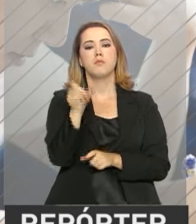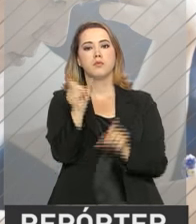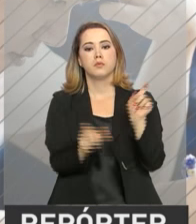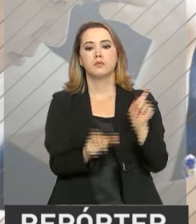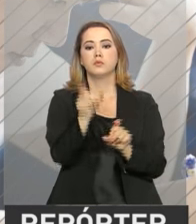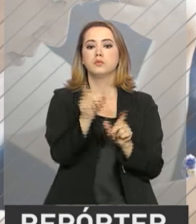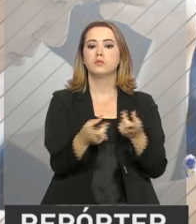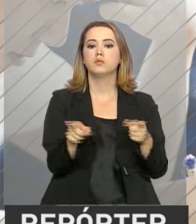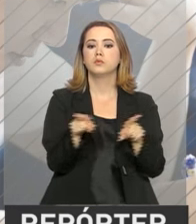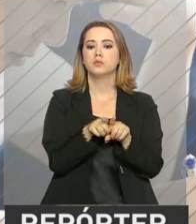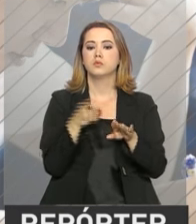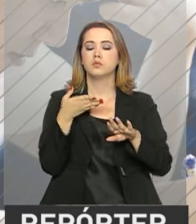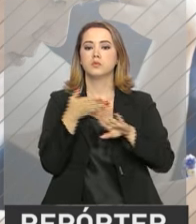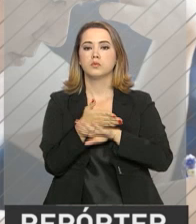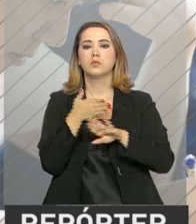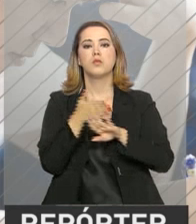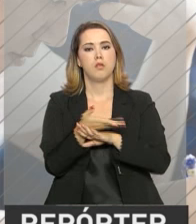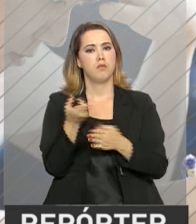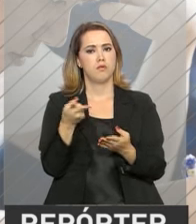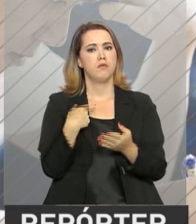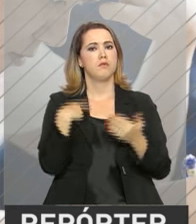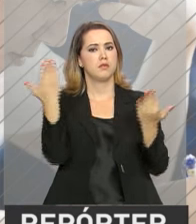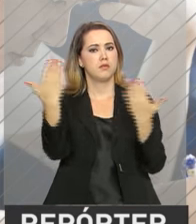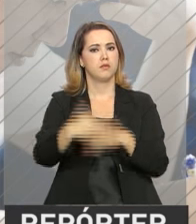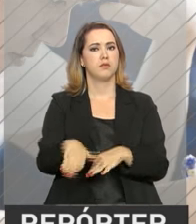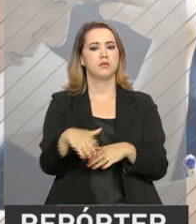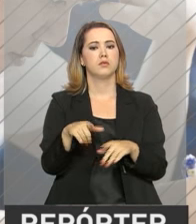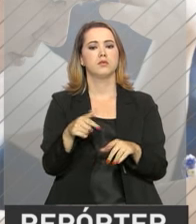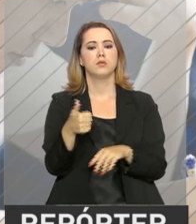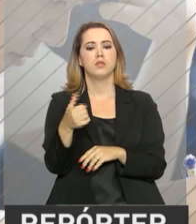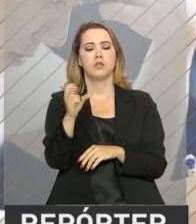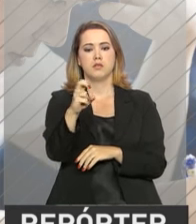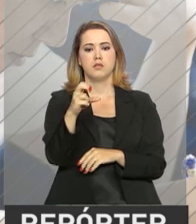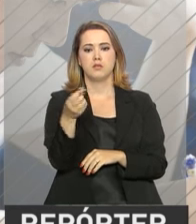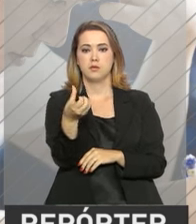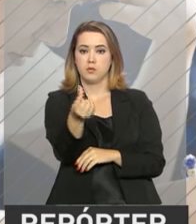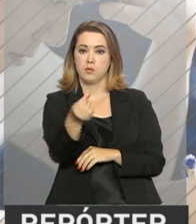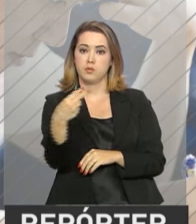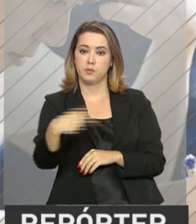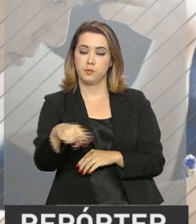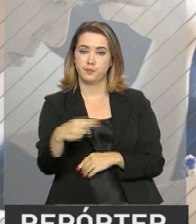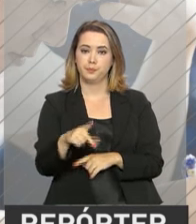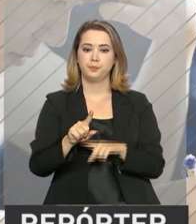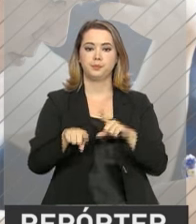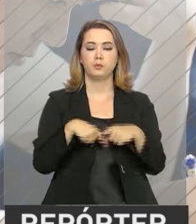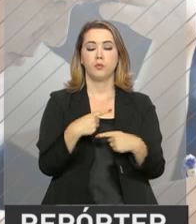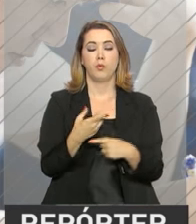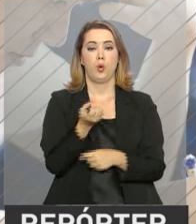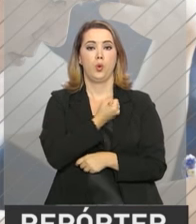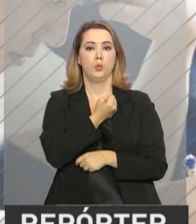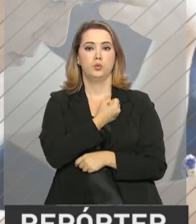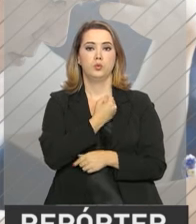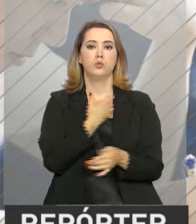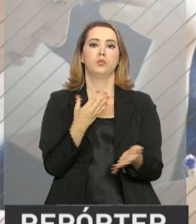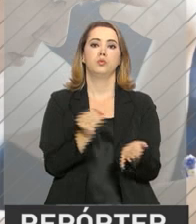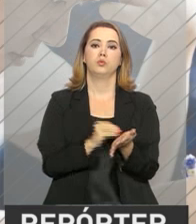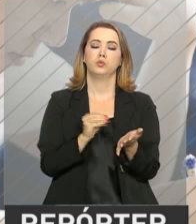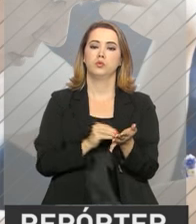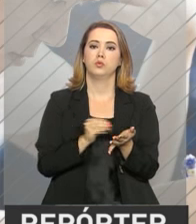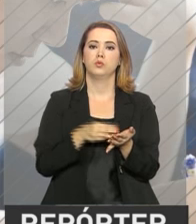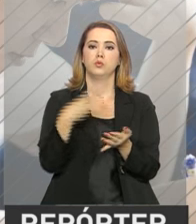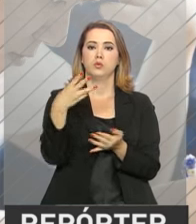5.848.619 candidatos fizeram a prova do Enem dias 5 e 6 de novembro. O número de faltos ficou em